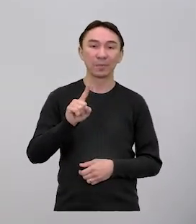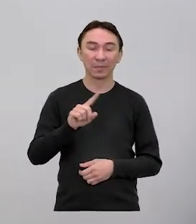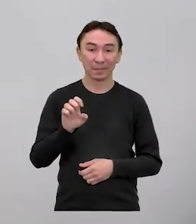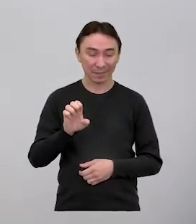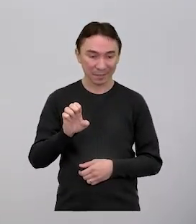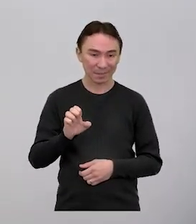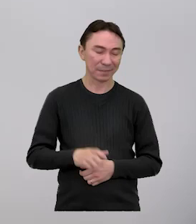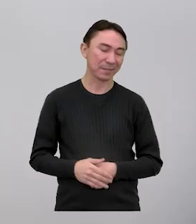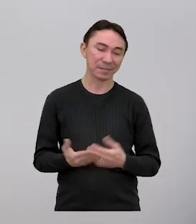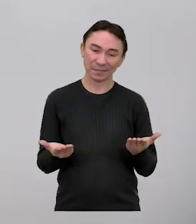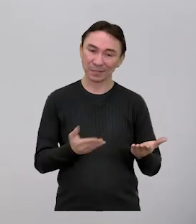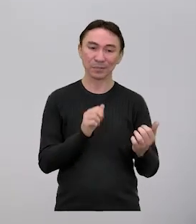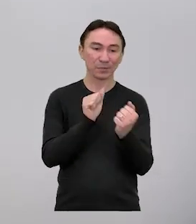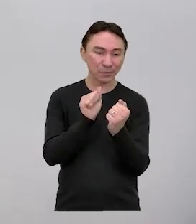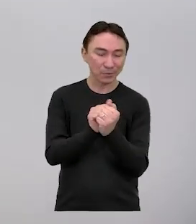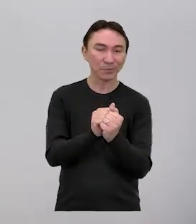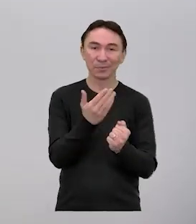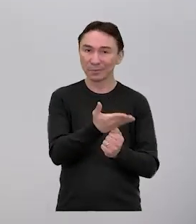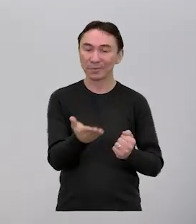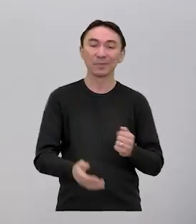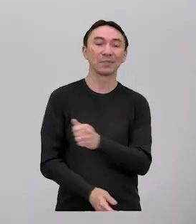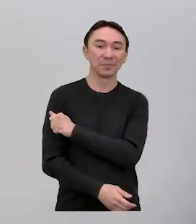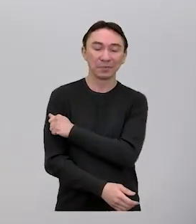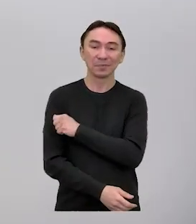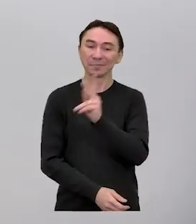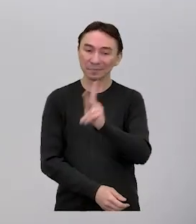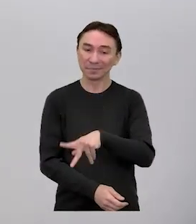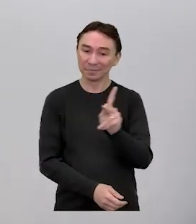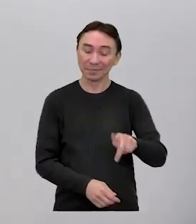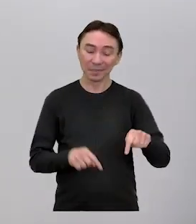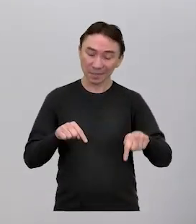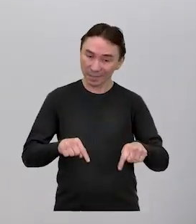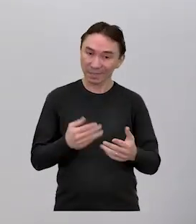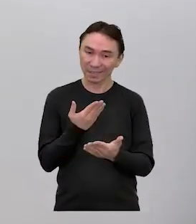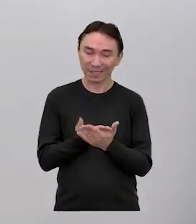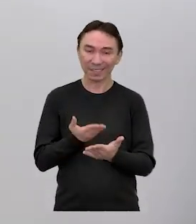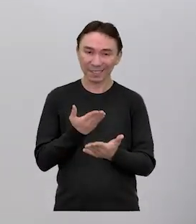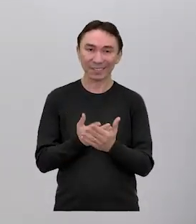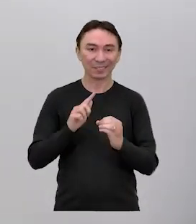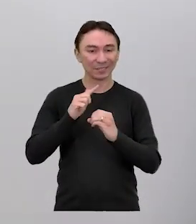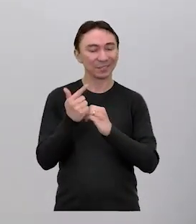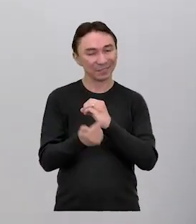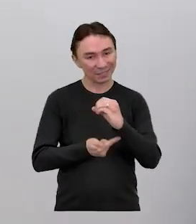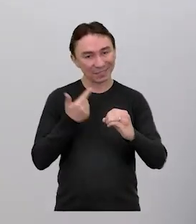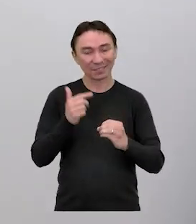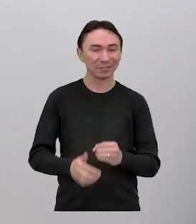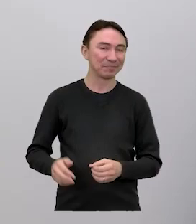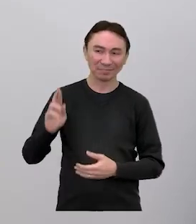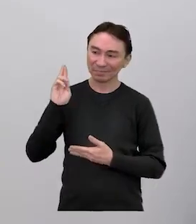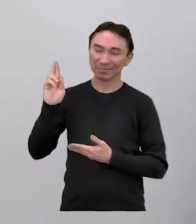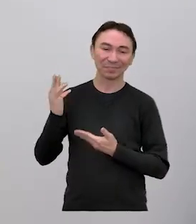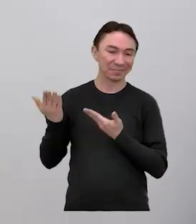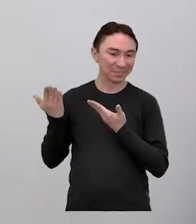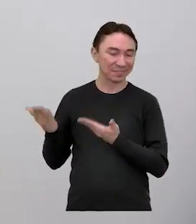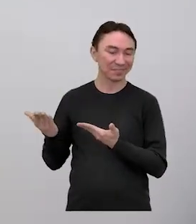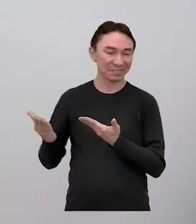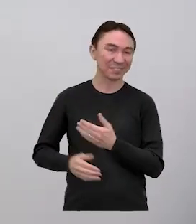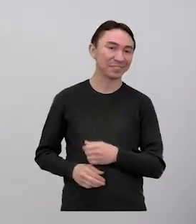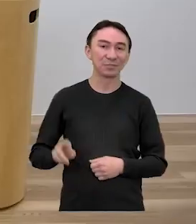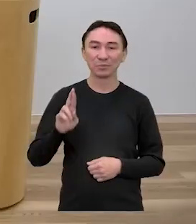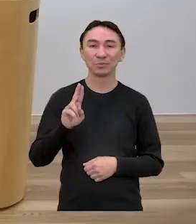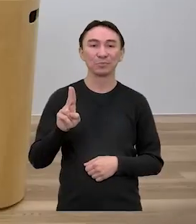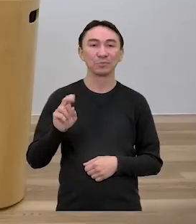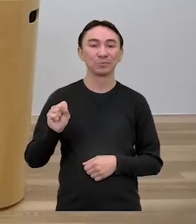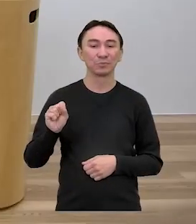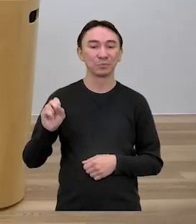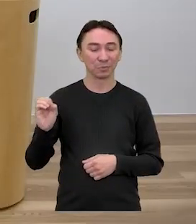estudantes e professores, nesta aula de geografia, que, claro, quem vai dar para a gente é o professor Antônio Russo. Tudo bem, professor?